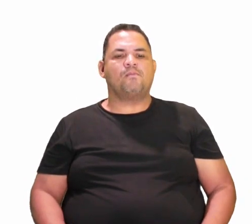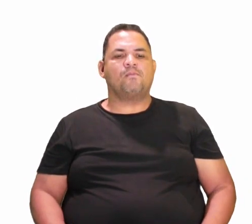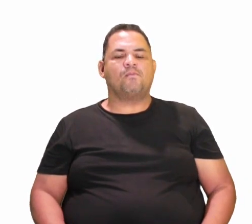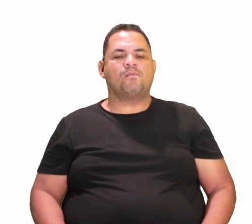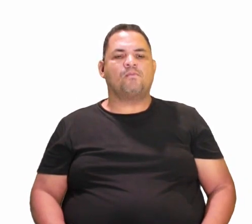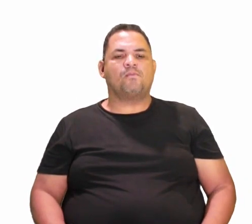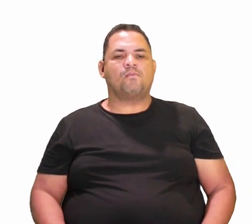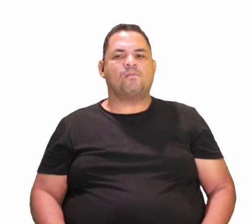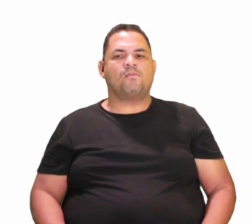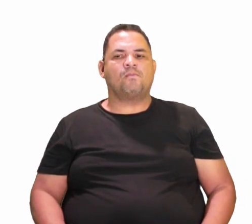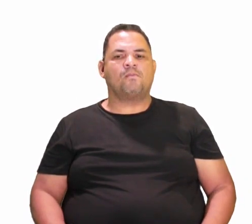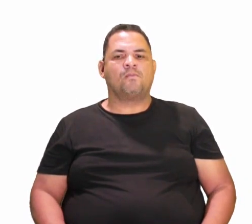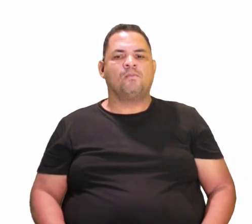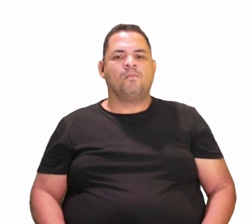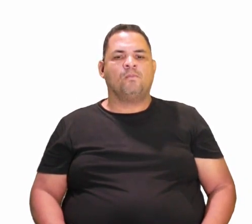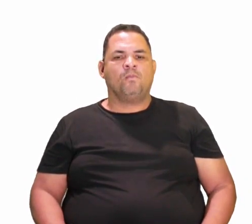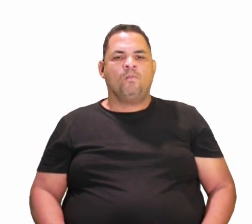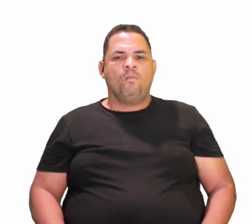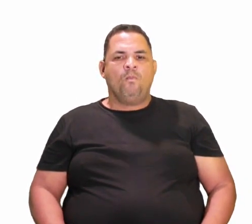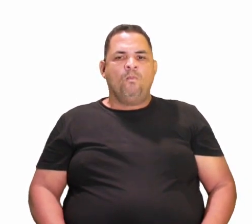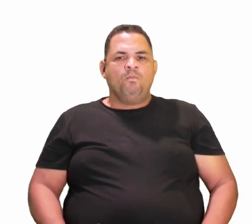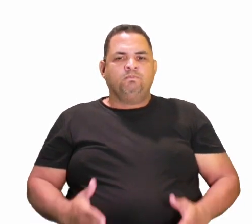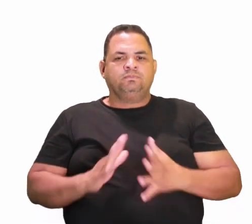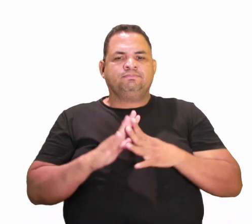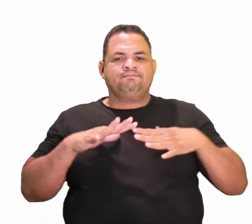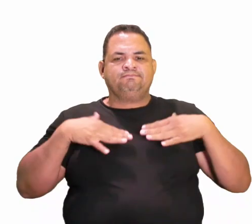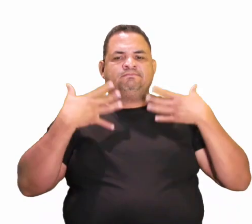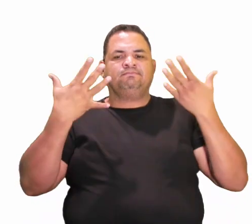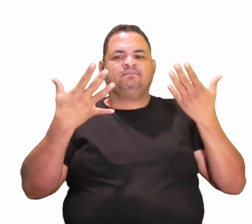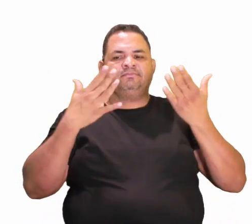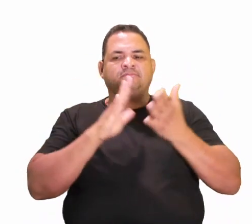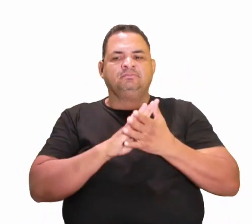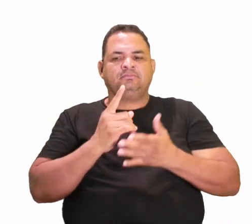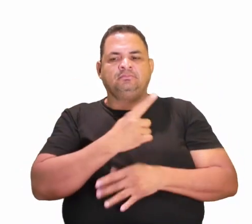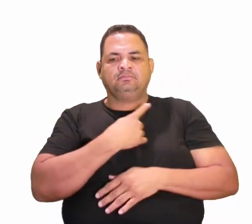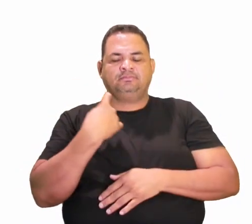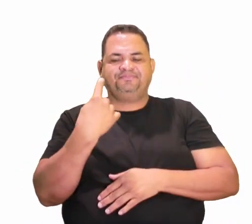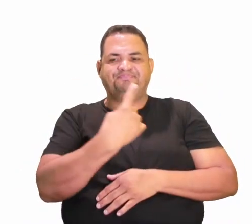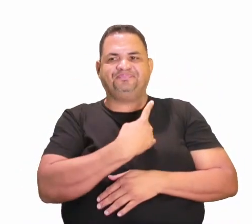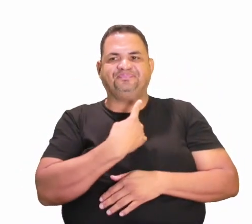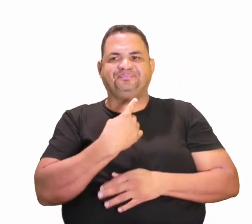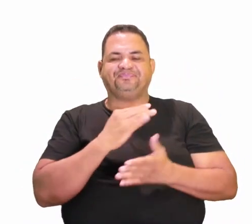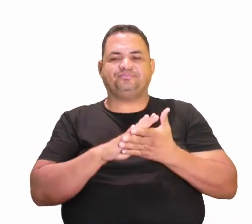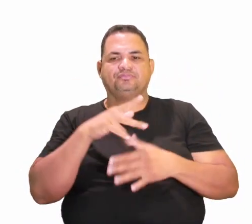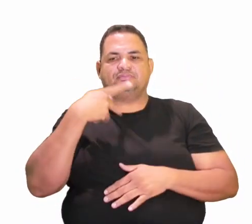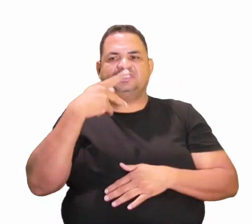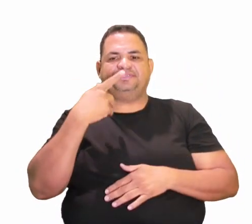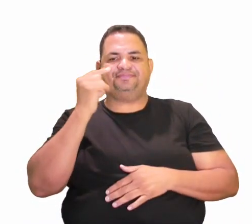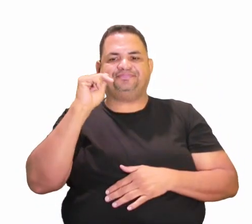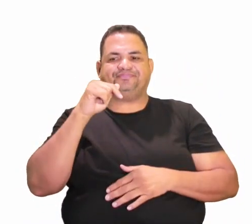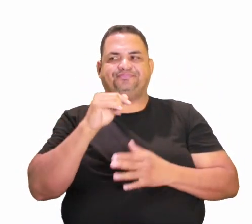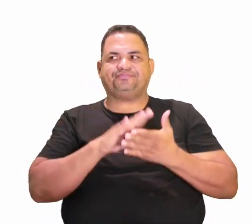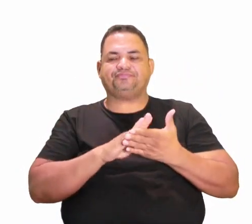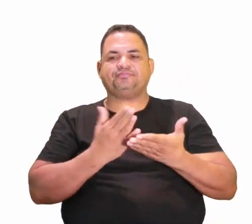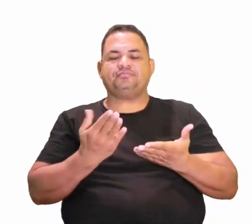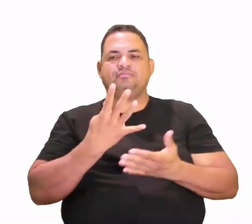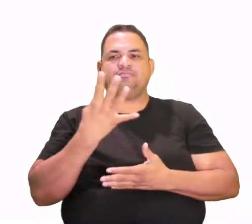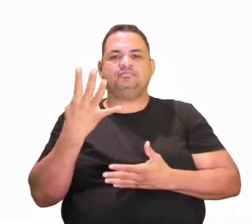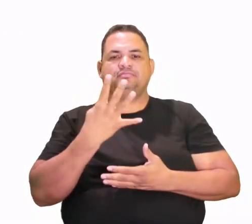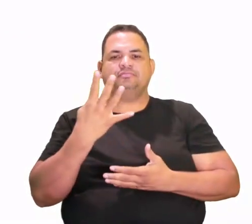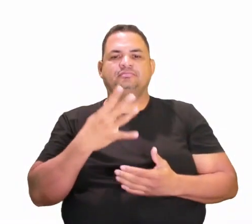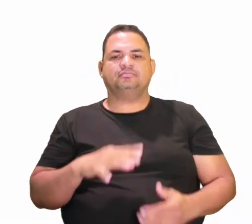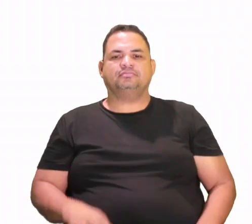bem? E essas são as celebrations que a gente comentou aqui. Então, foram